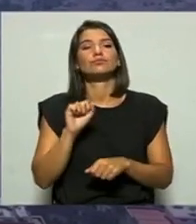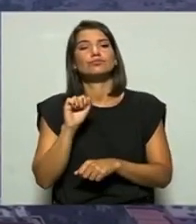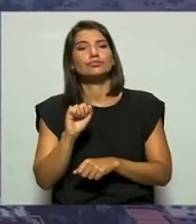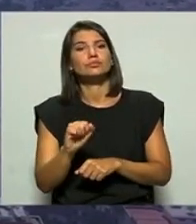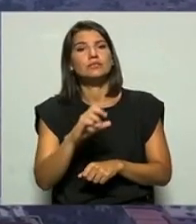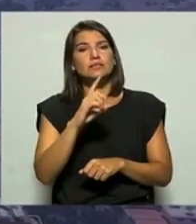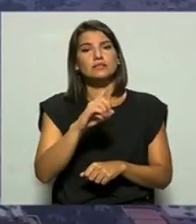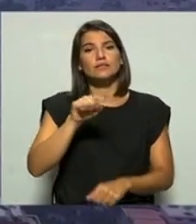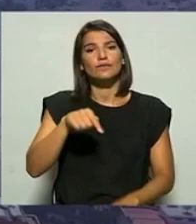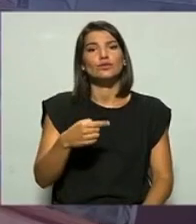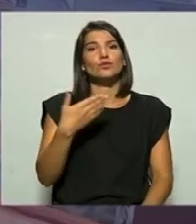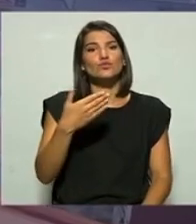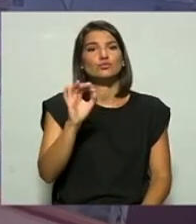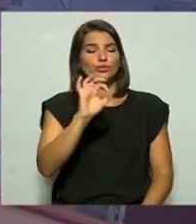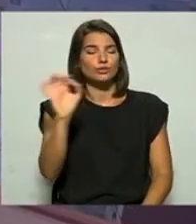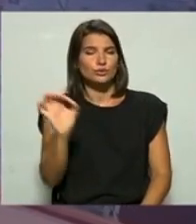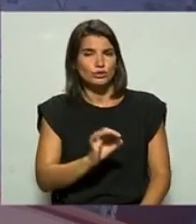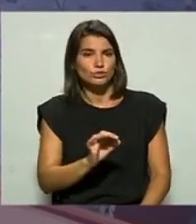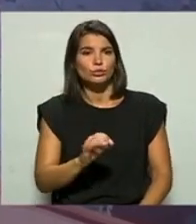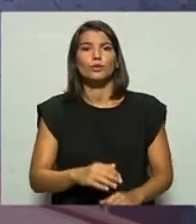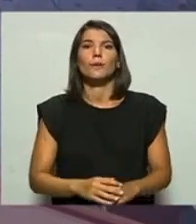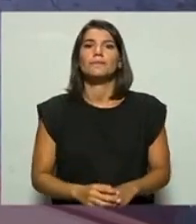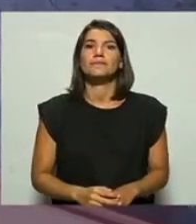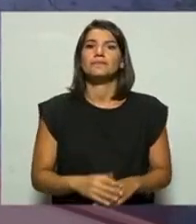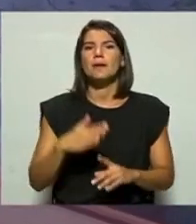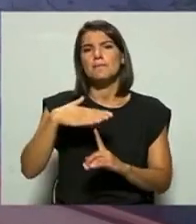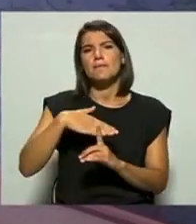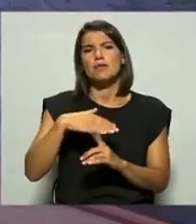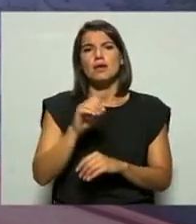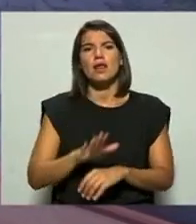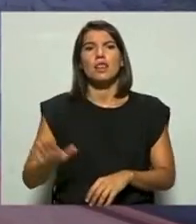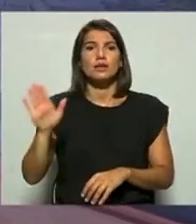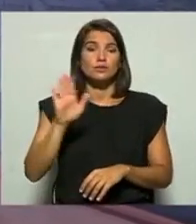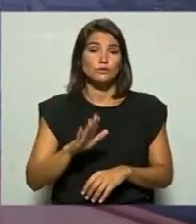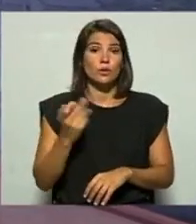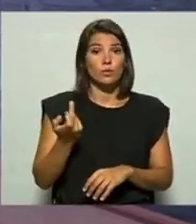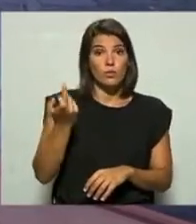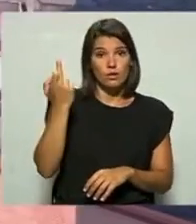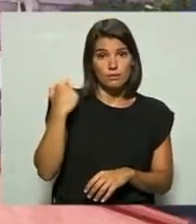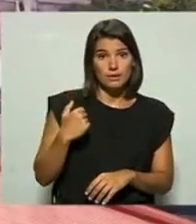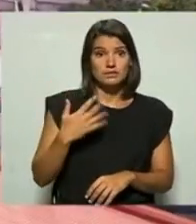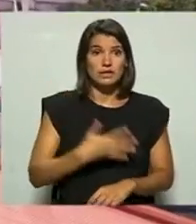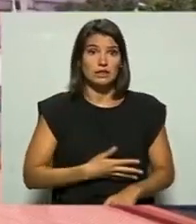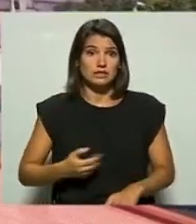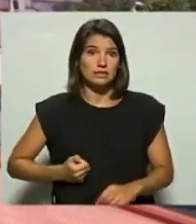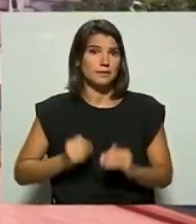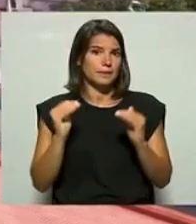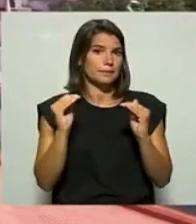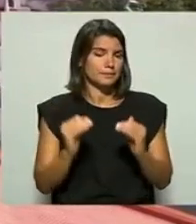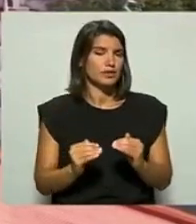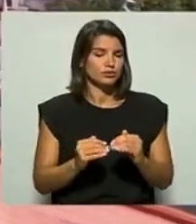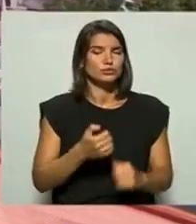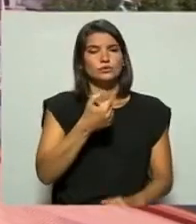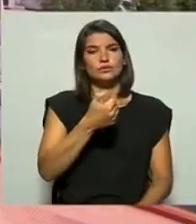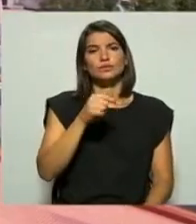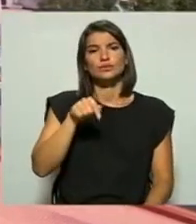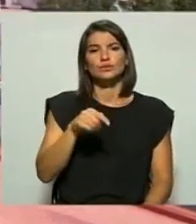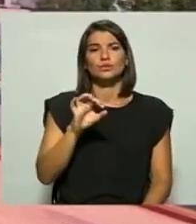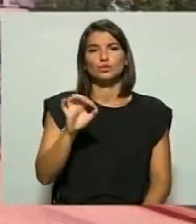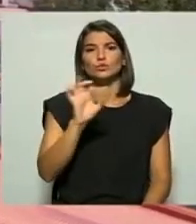e é de 6,1 por cento em média Nacional no ano passado foi mais baixa